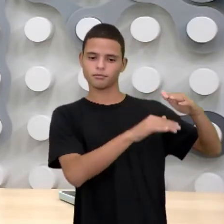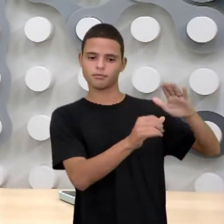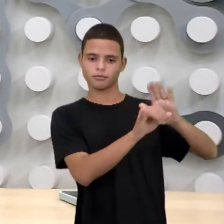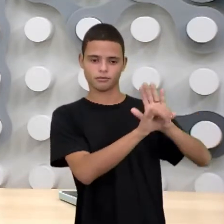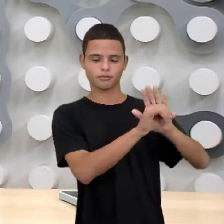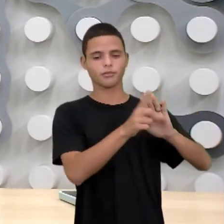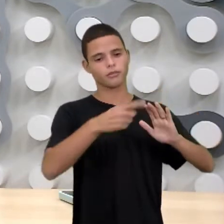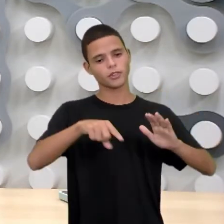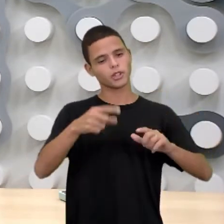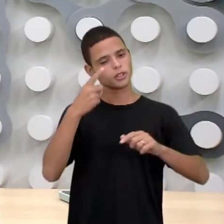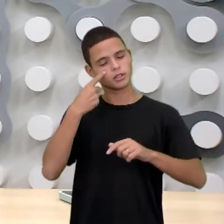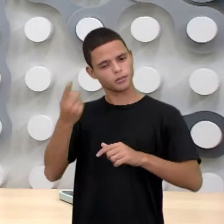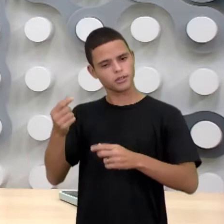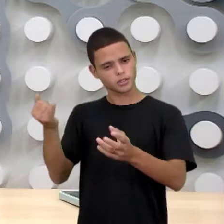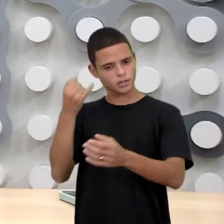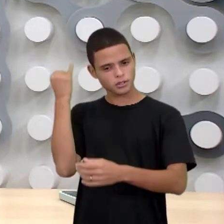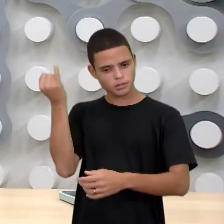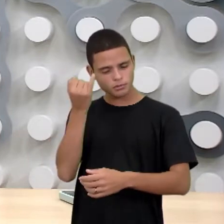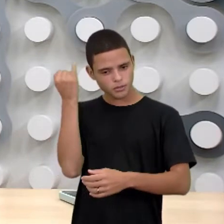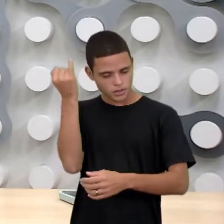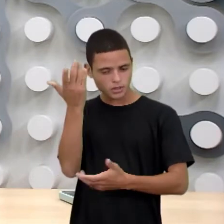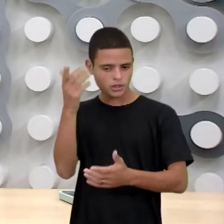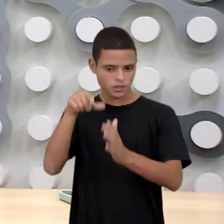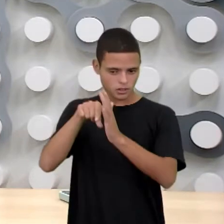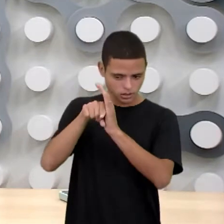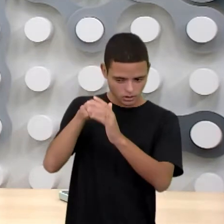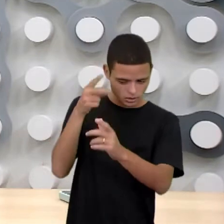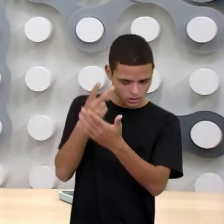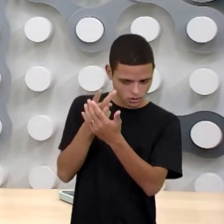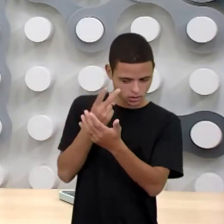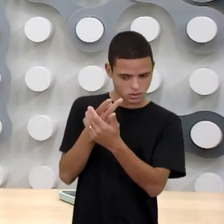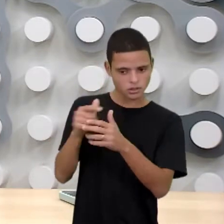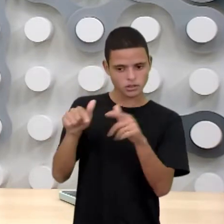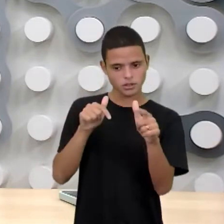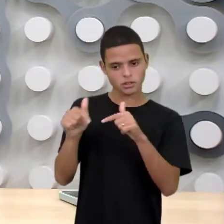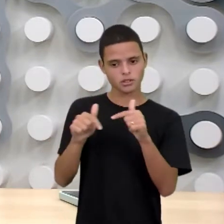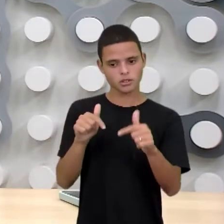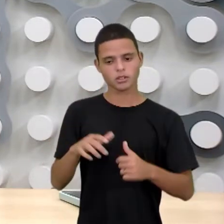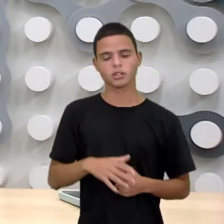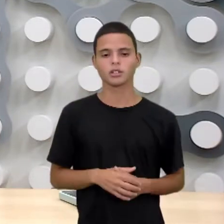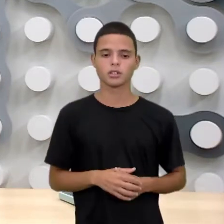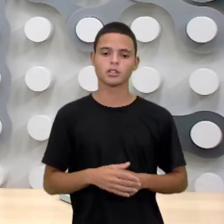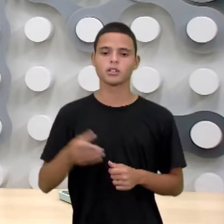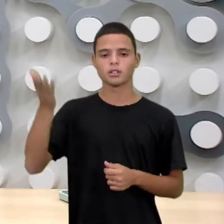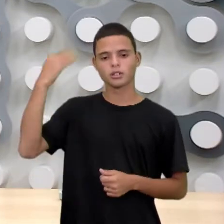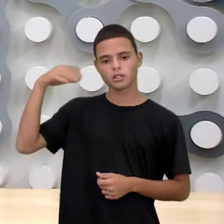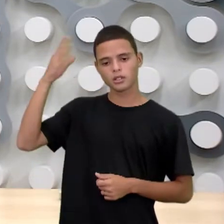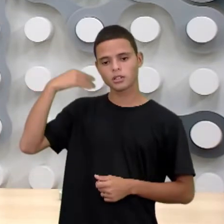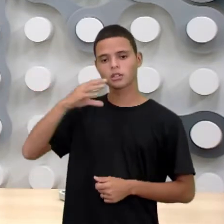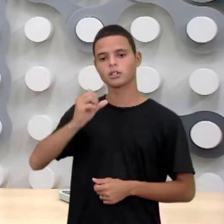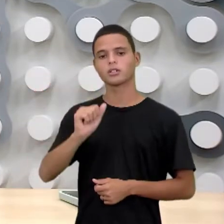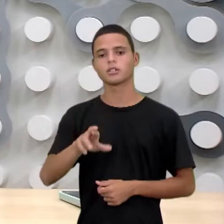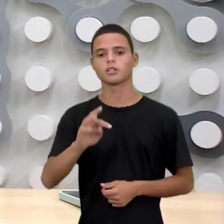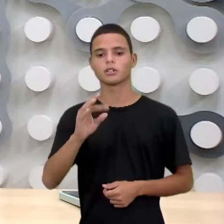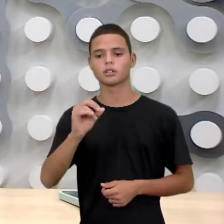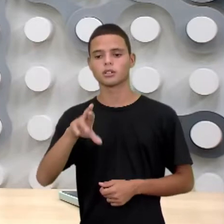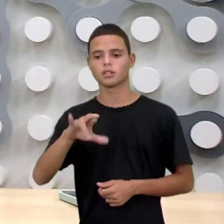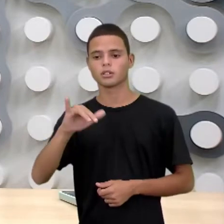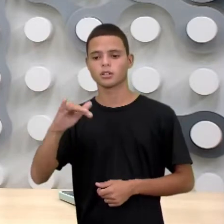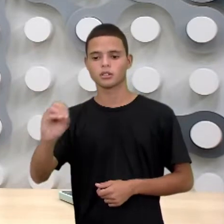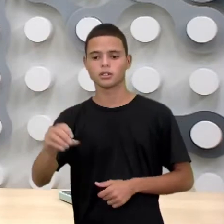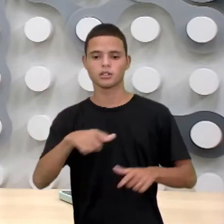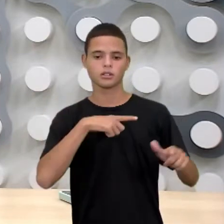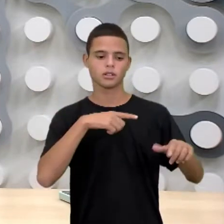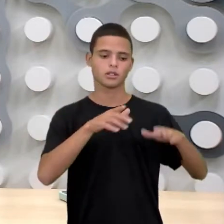aí, né, a questão aí do trabalho dos cartórios, né. Antigamente os cartórios, eles tinham trabalhos, né, que eram feitos,